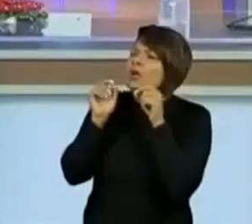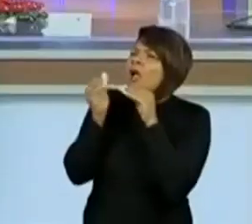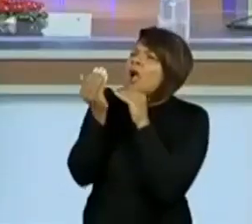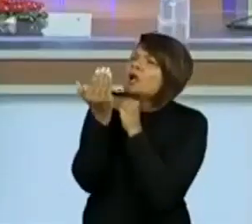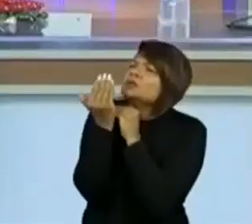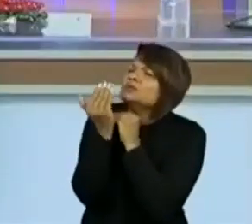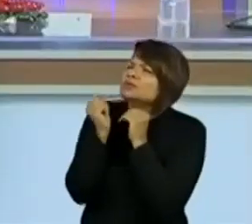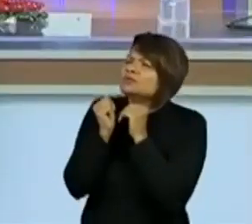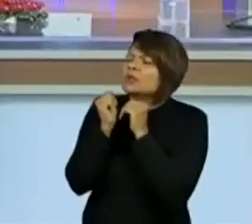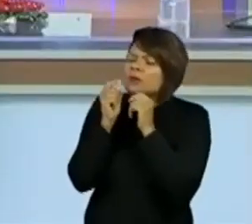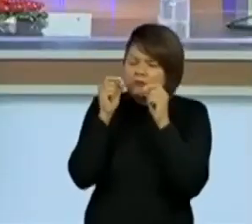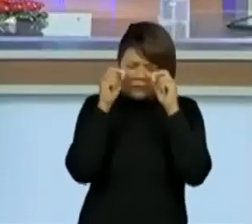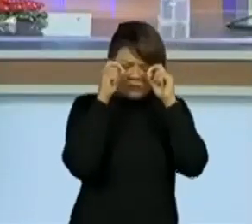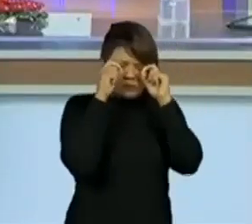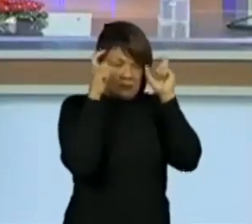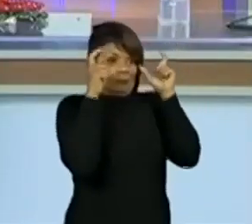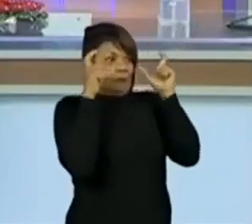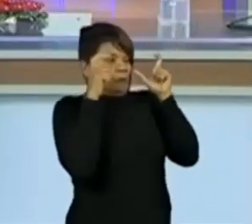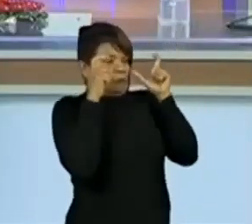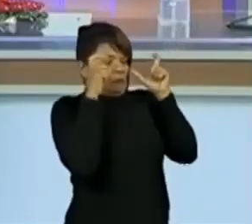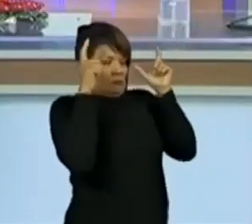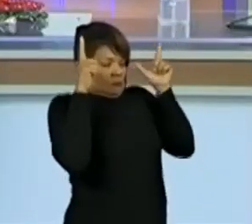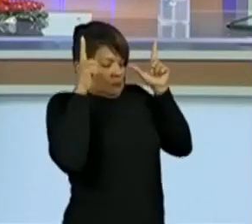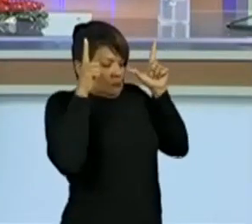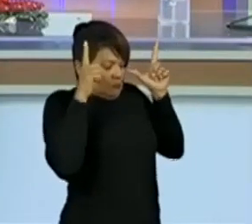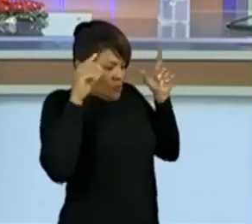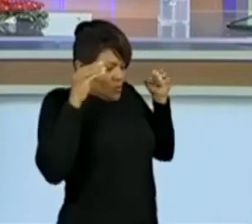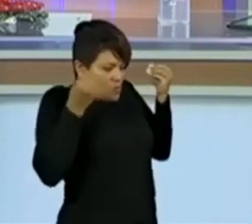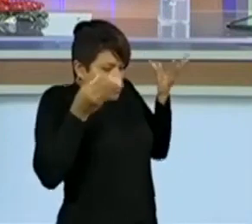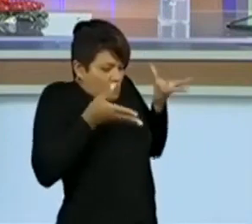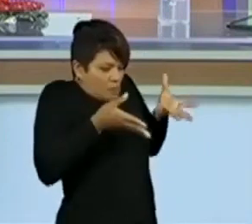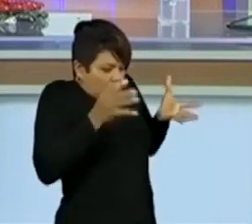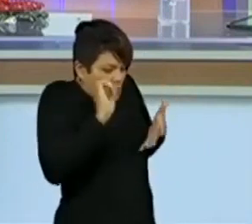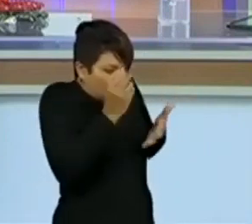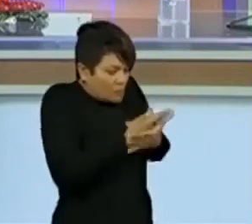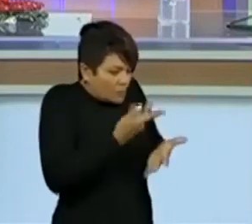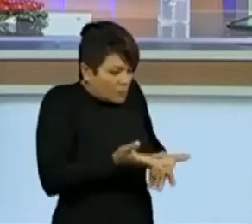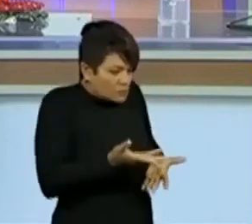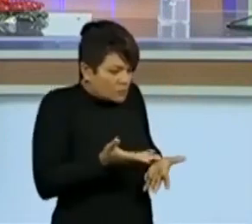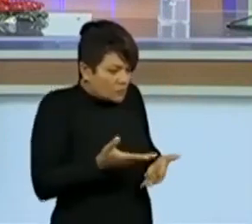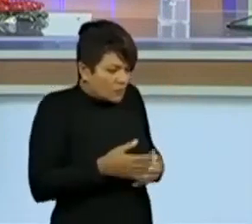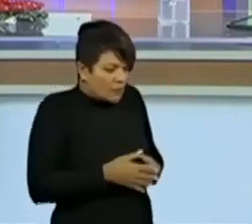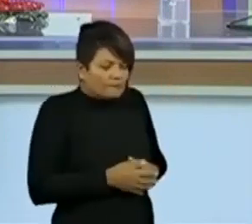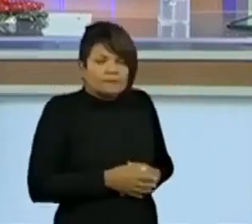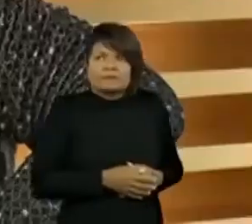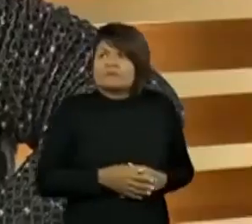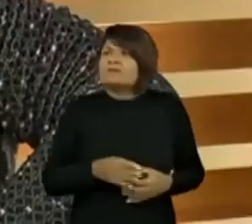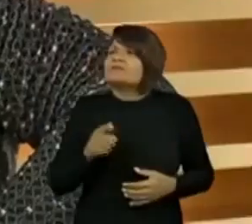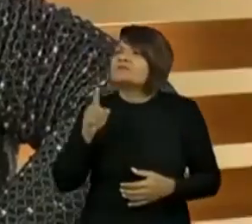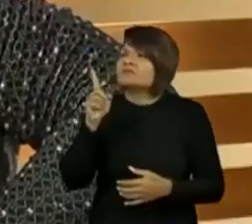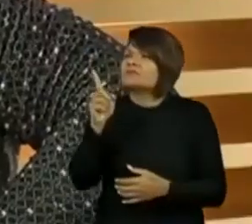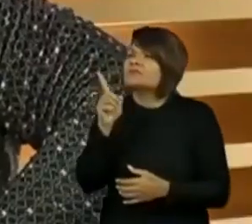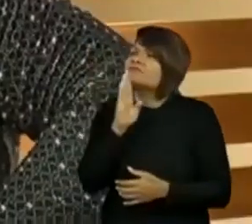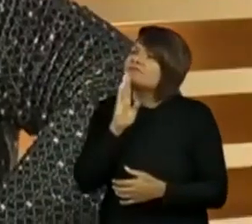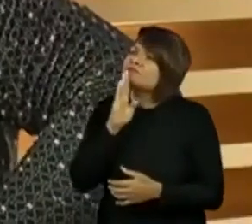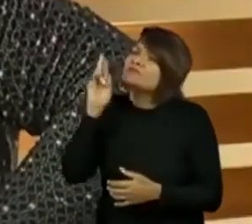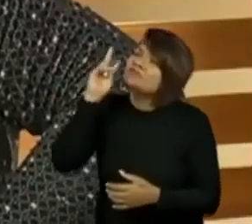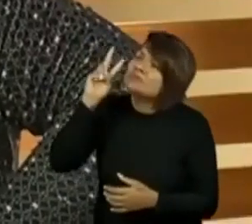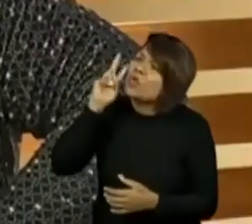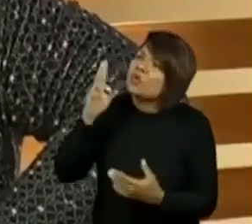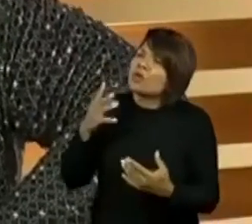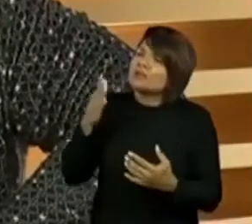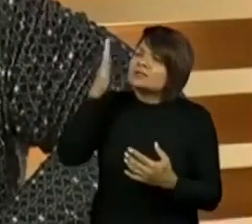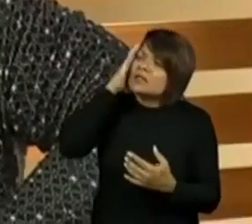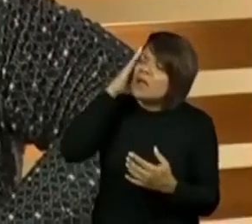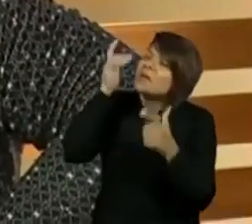coruja acordou assustada, perguntou o que acontecia. Você sabe onde estão as histórias? Queria